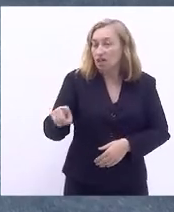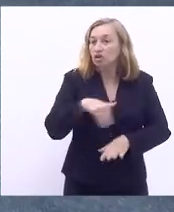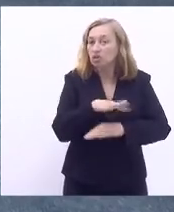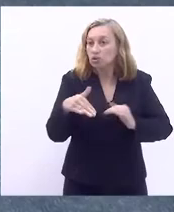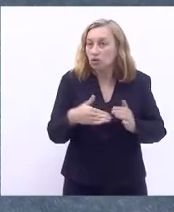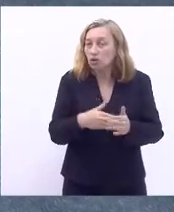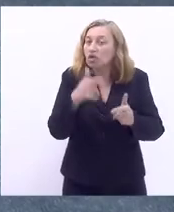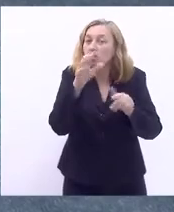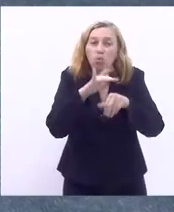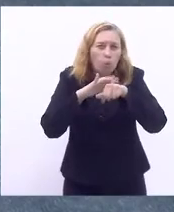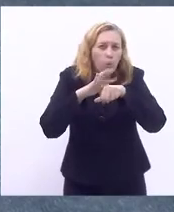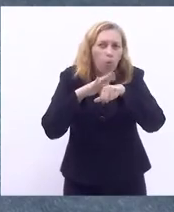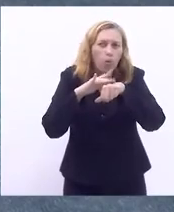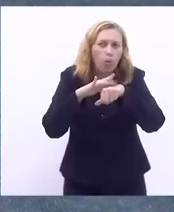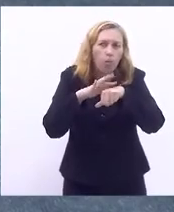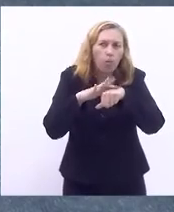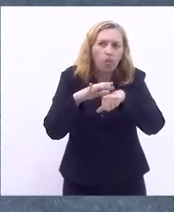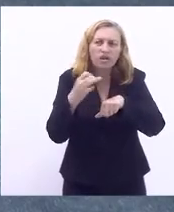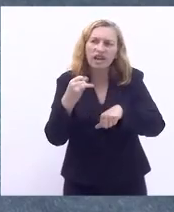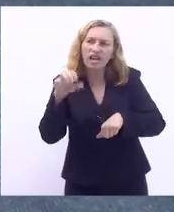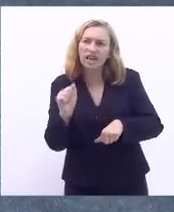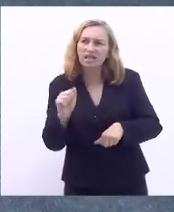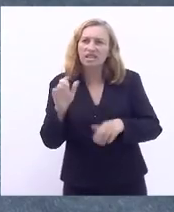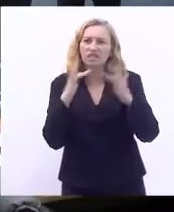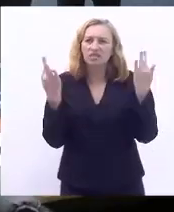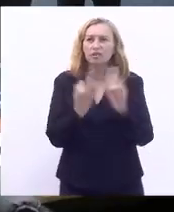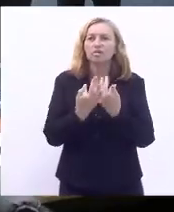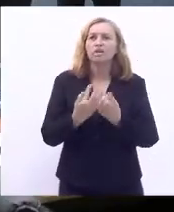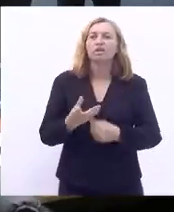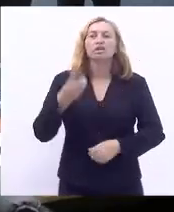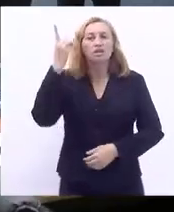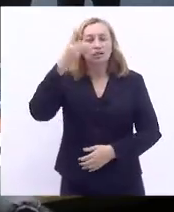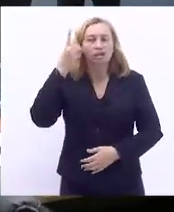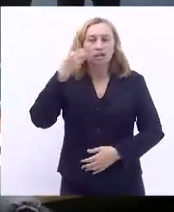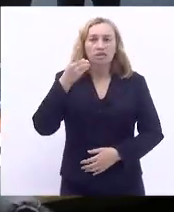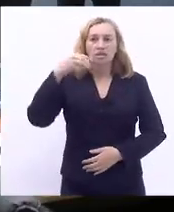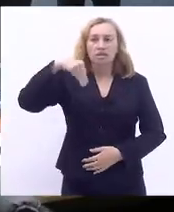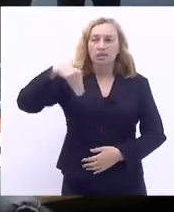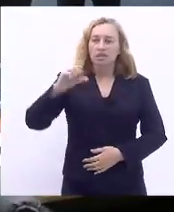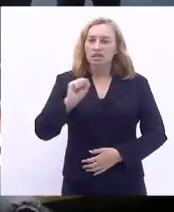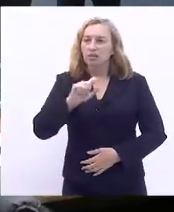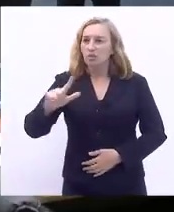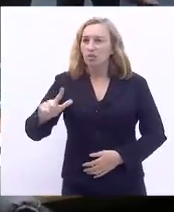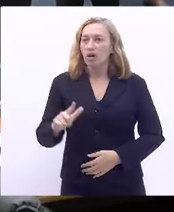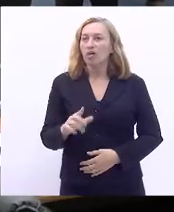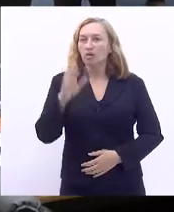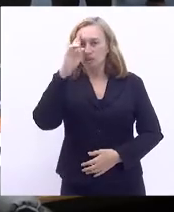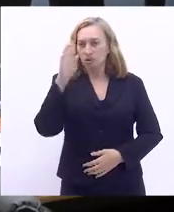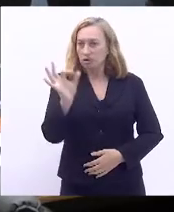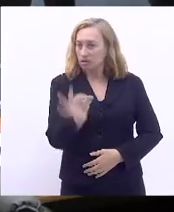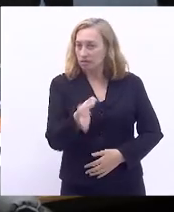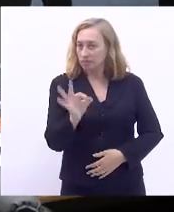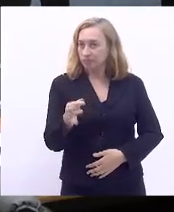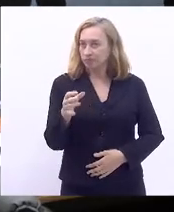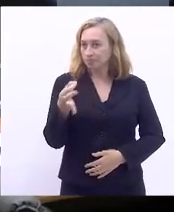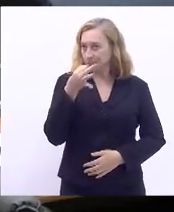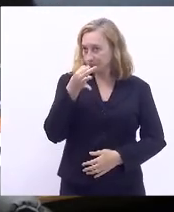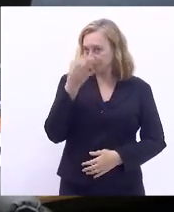elas só vivem doentes na clínica da família. Obrigada. Deputado Samuel Malafaia. O senhor está muito correto nos seus